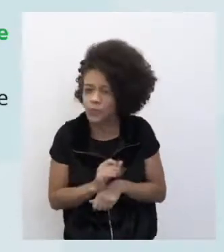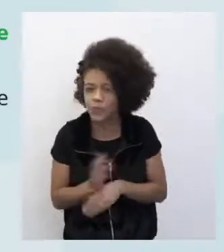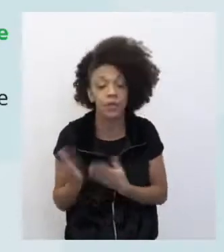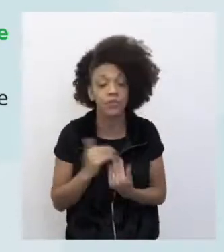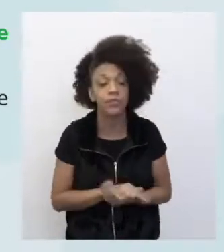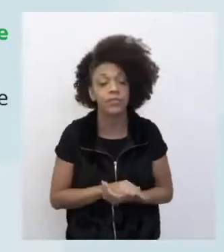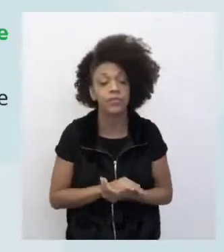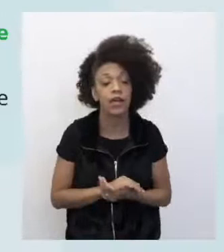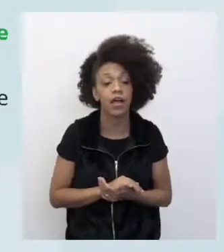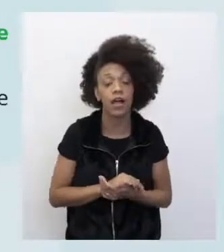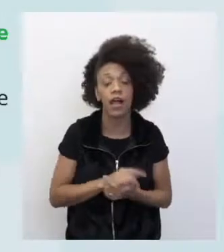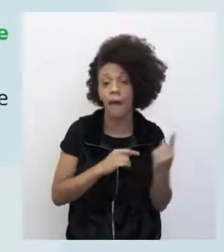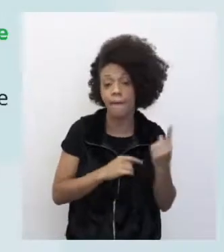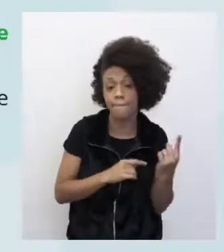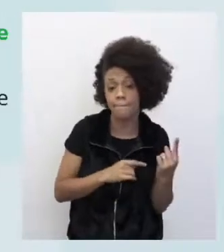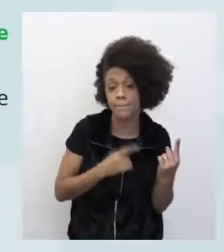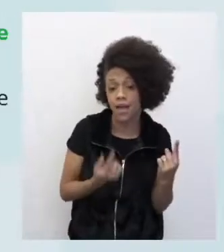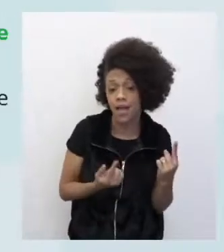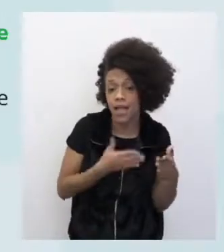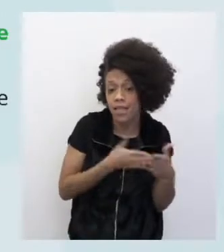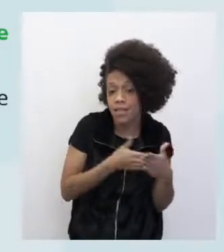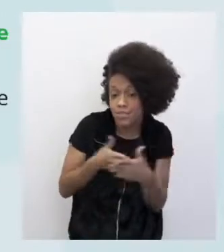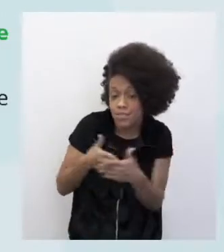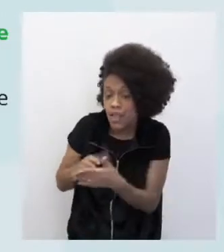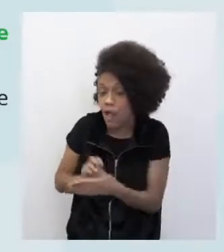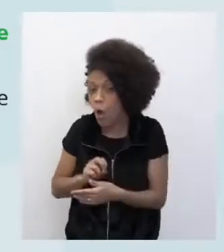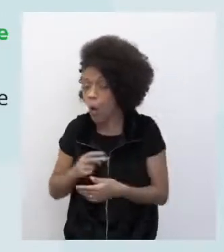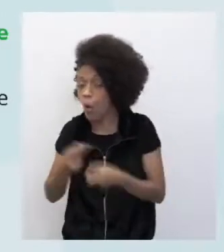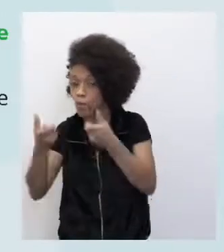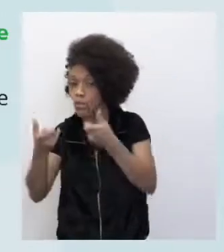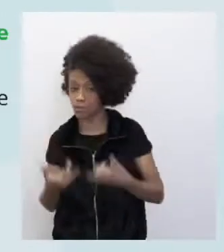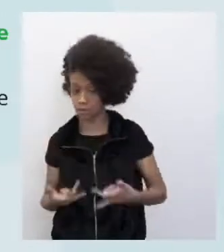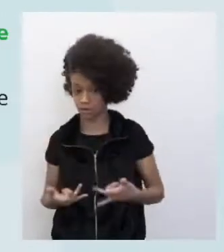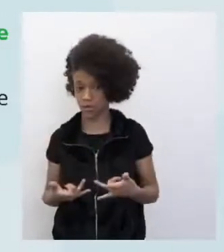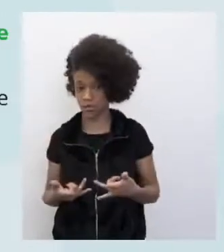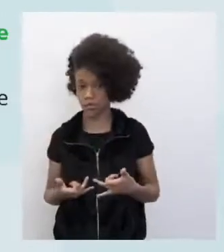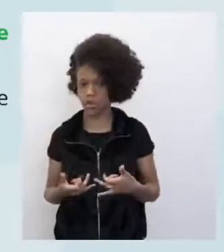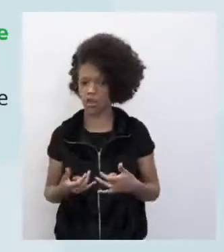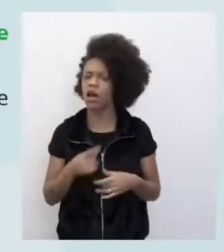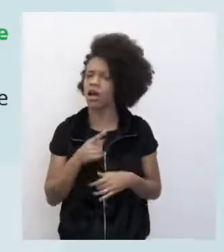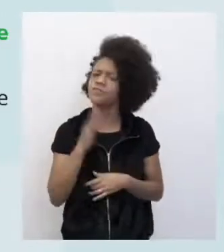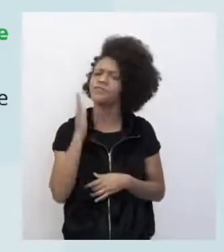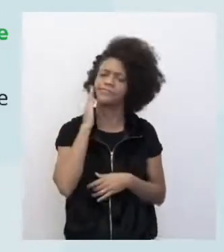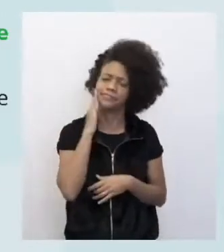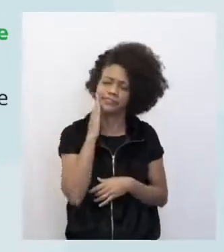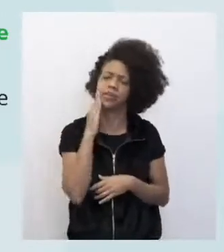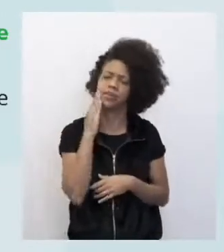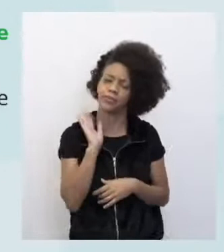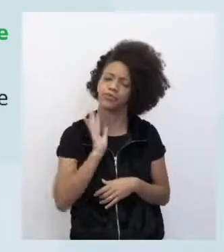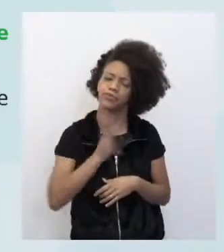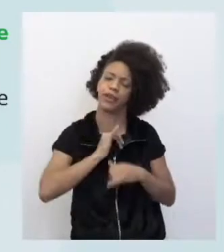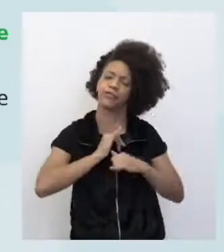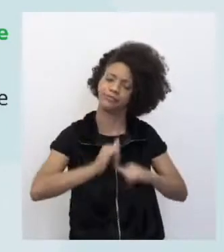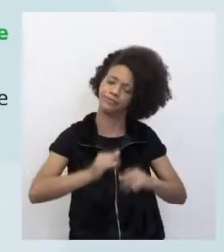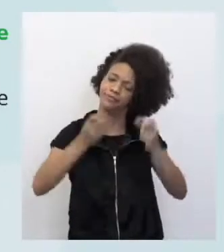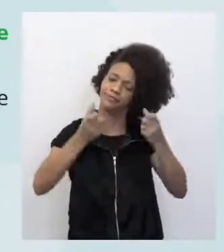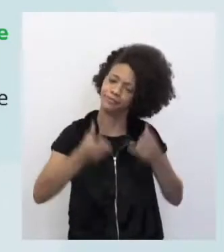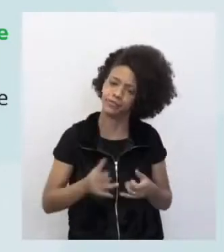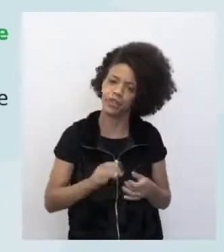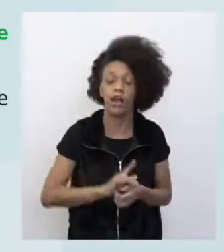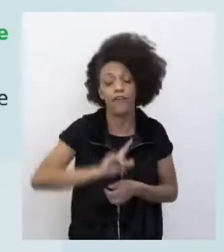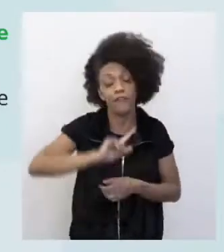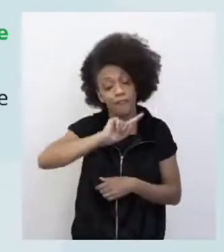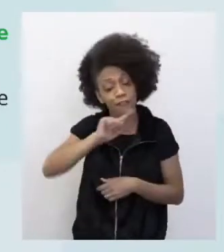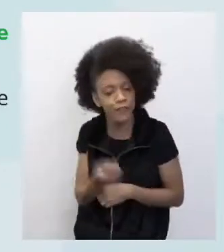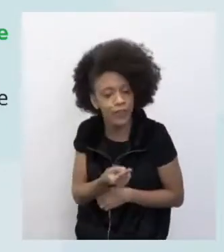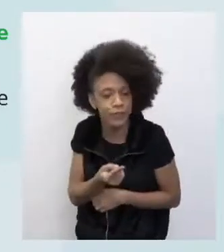gente. A primeira é restritiva ou é explicativa? Eles vão acertar, porque eu falei para eles que tinha lá, né, a coisa da